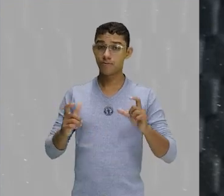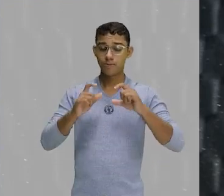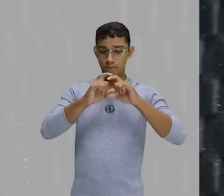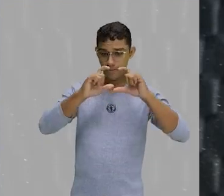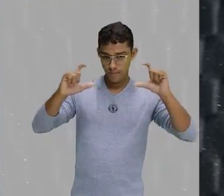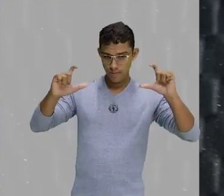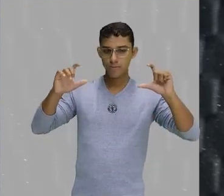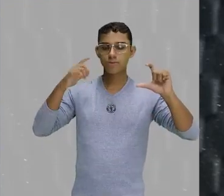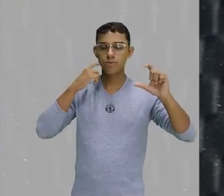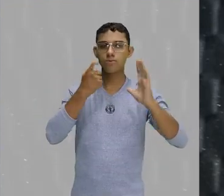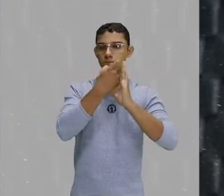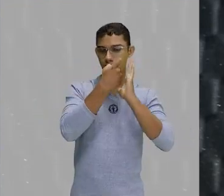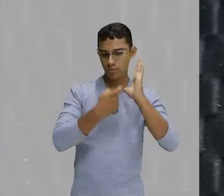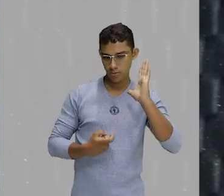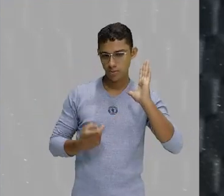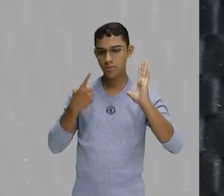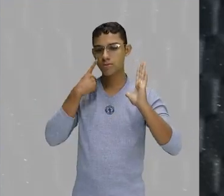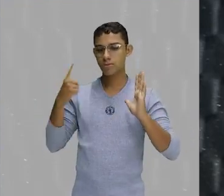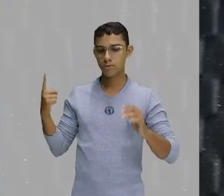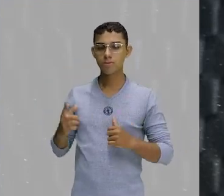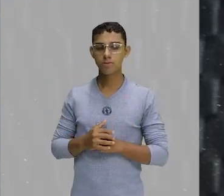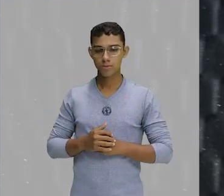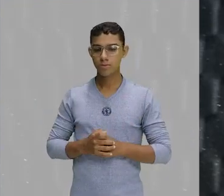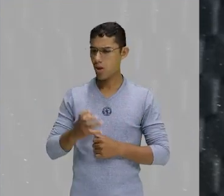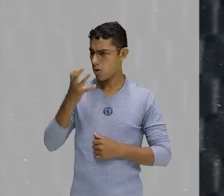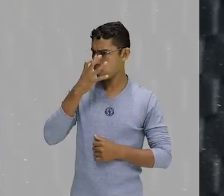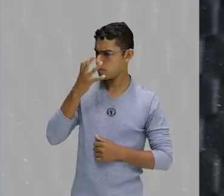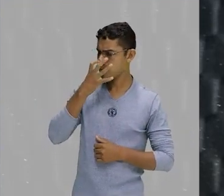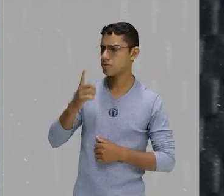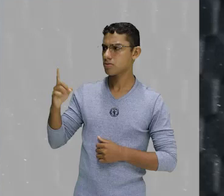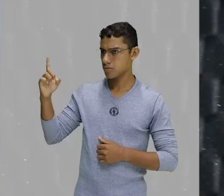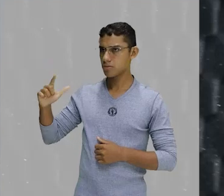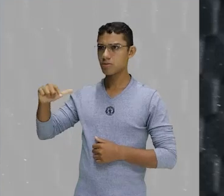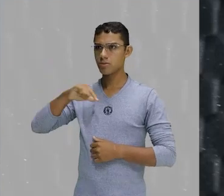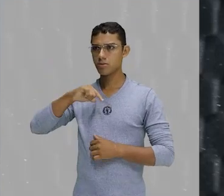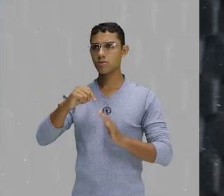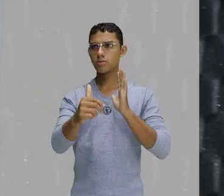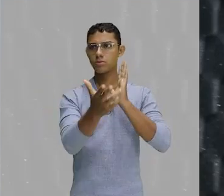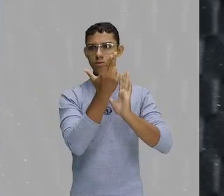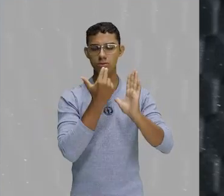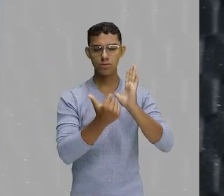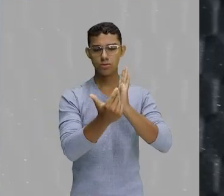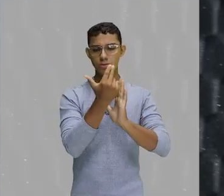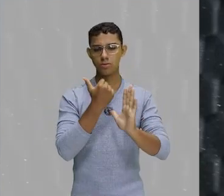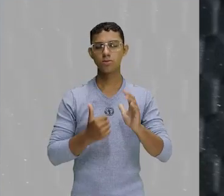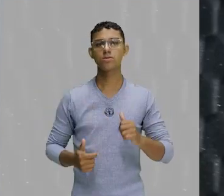charge, tá? É um texto charge. Observem que está